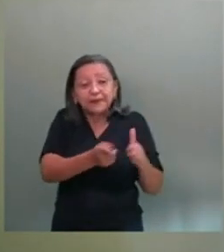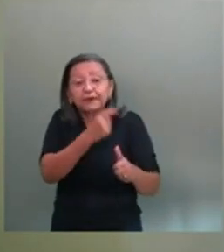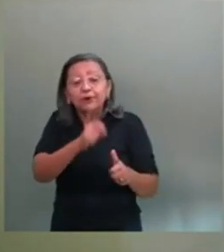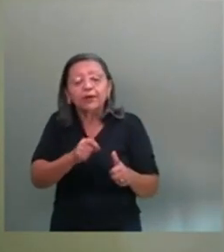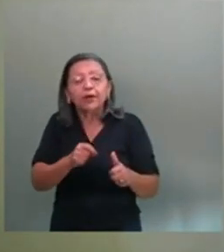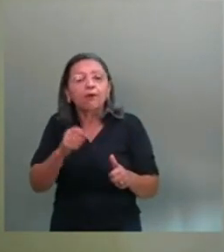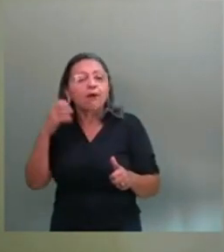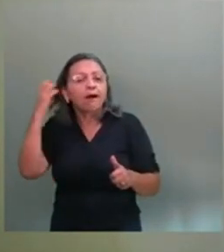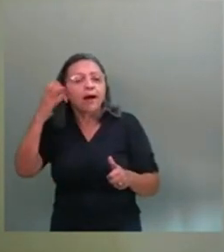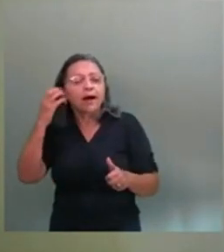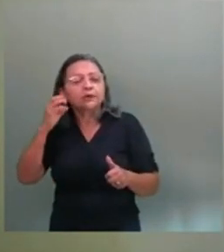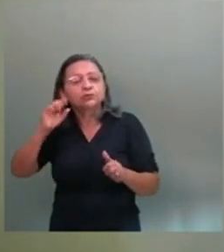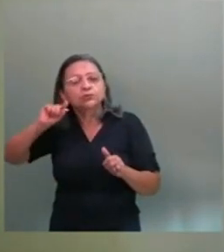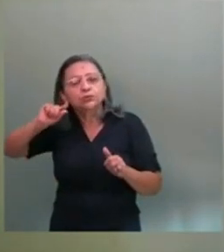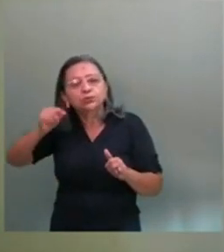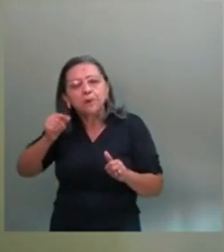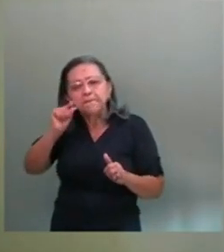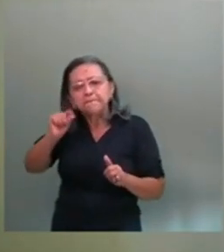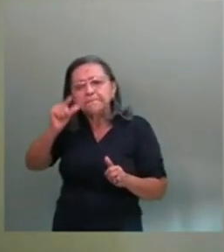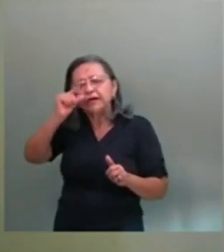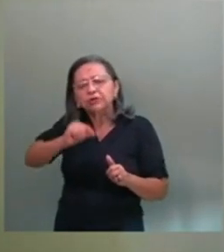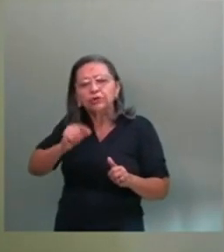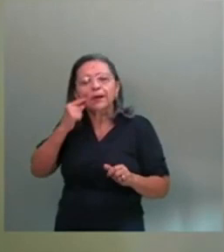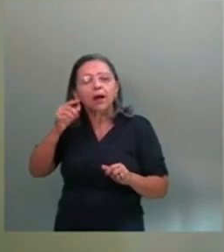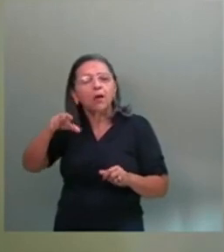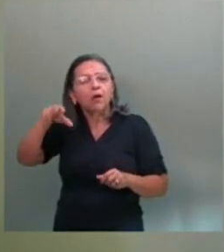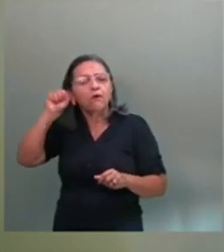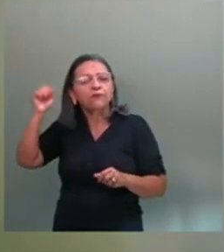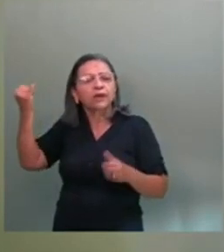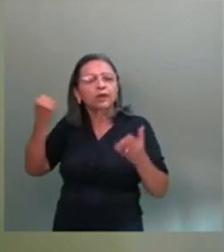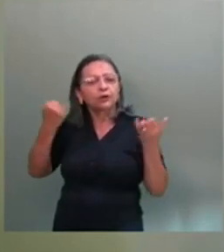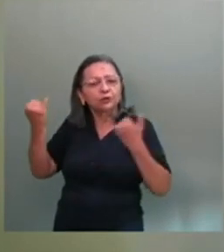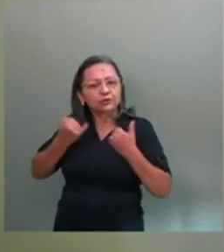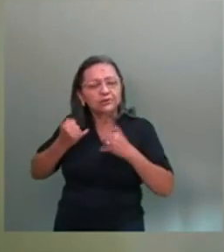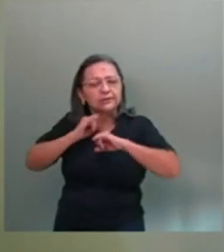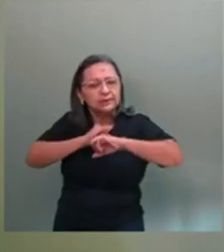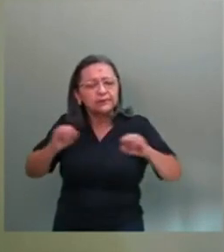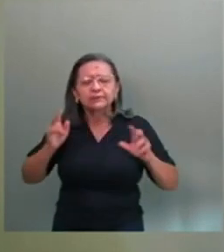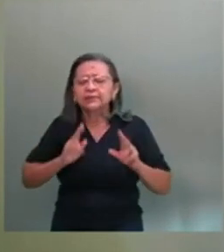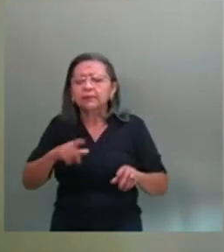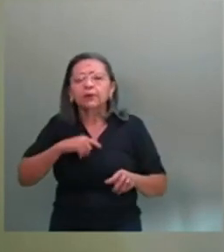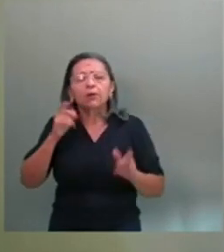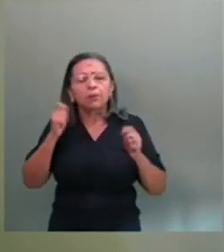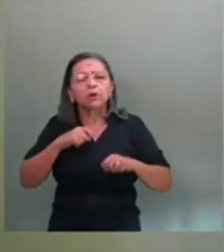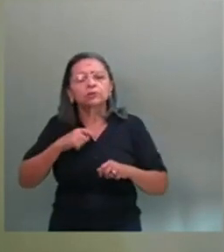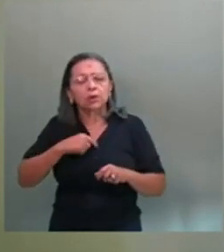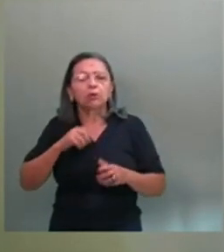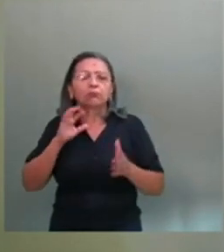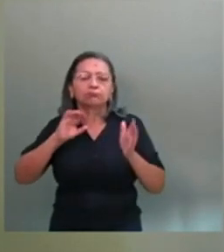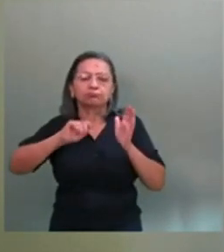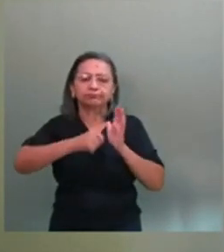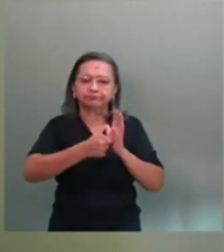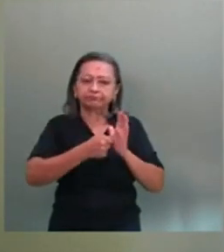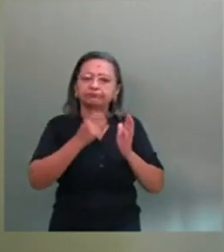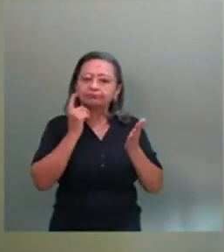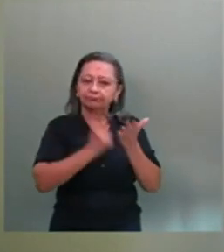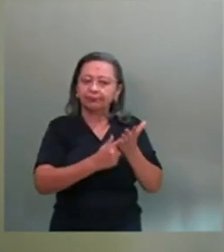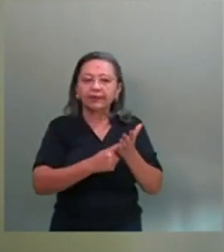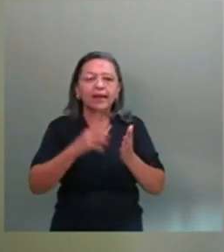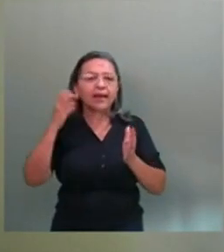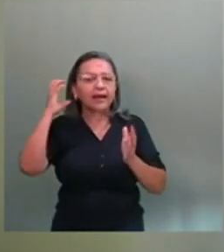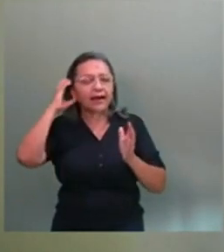baixo para poder ouvir as notícias. E sempre que posso, escuto a Rádio Senado, que tem uma